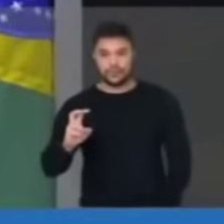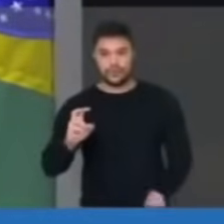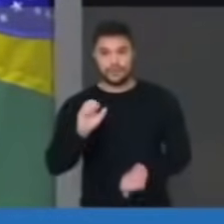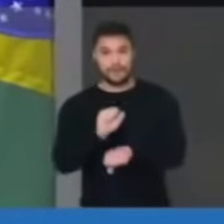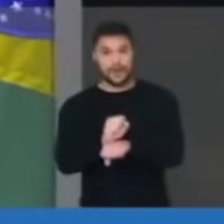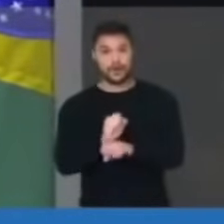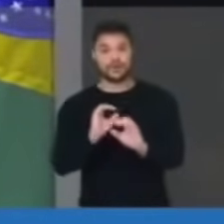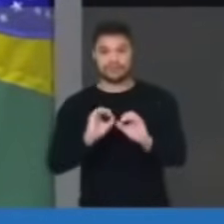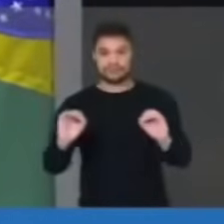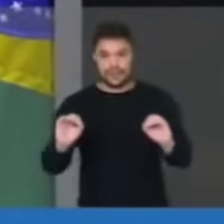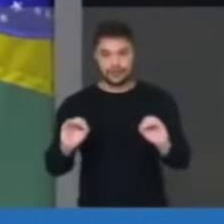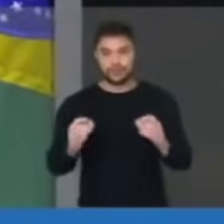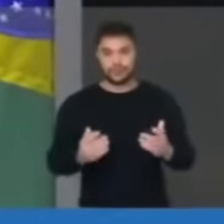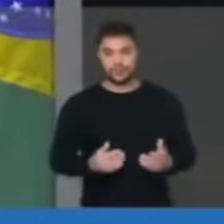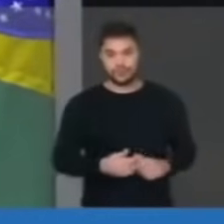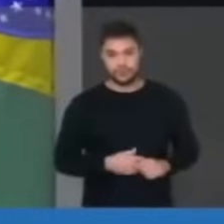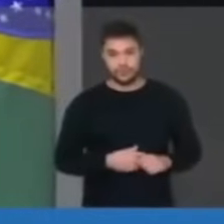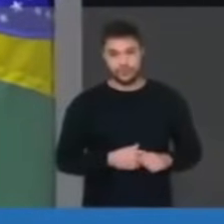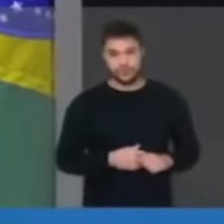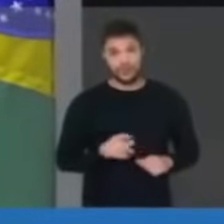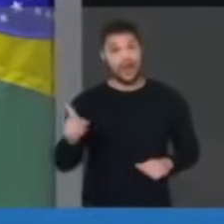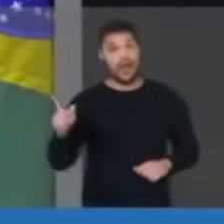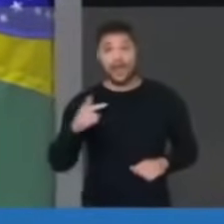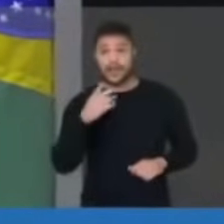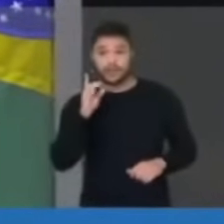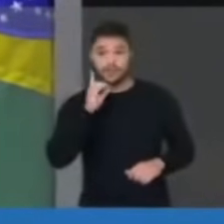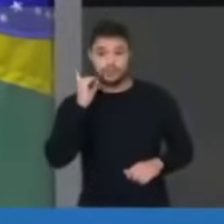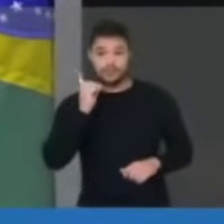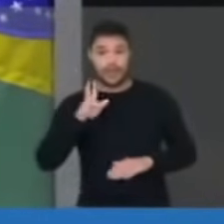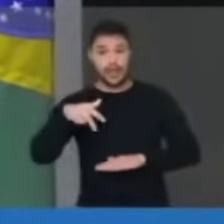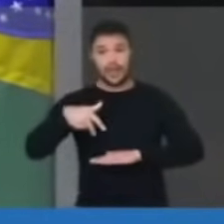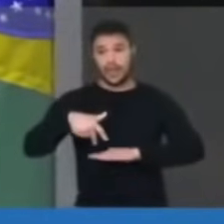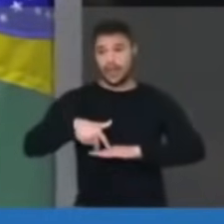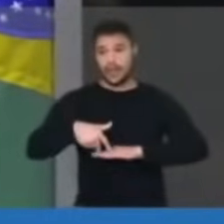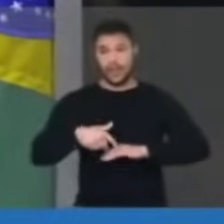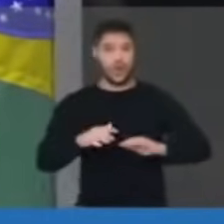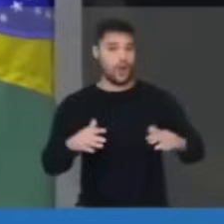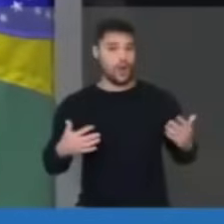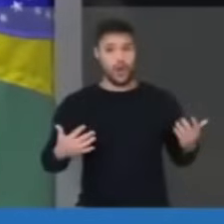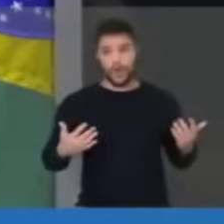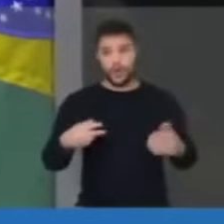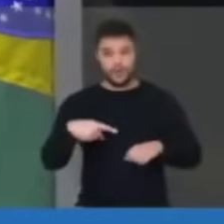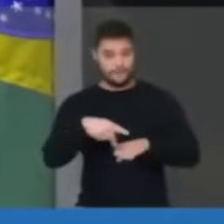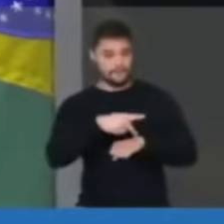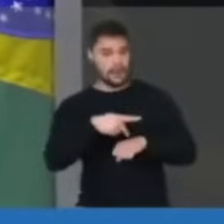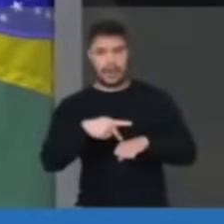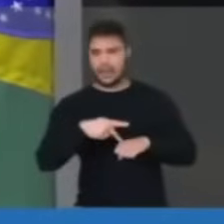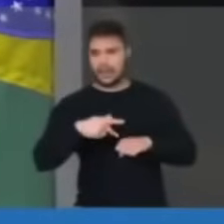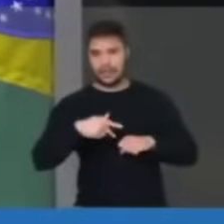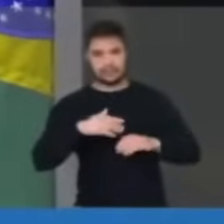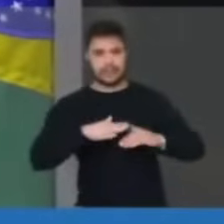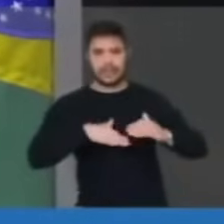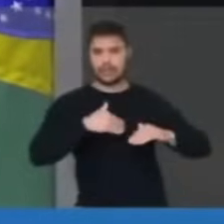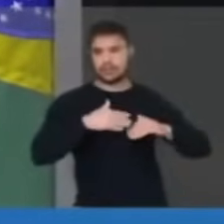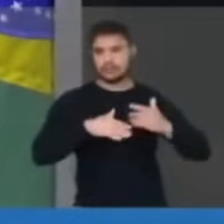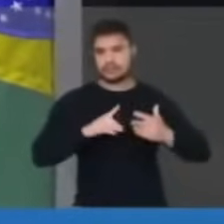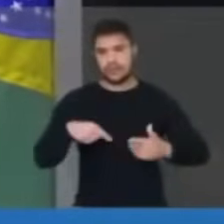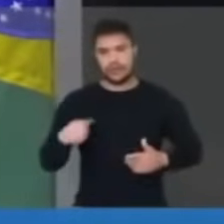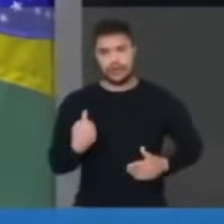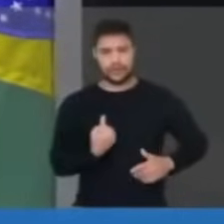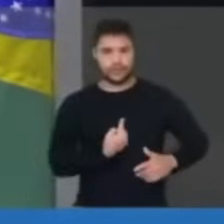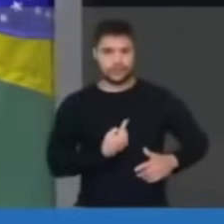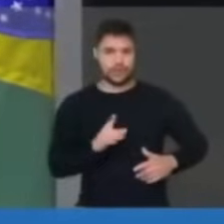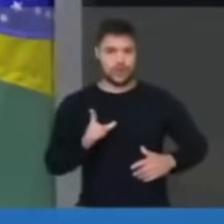zero, zero. Aí sobe um deputado e diz: não, o país está crescendo, nós estamos